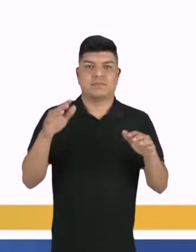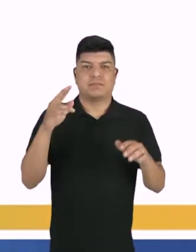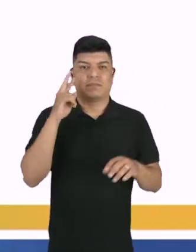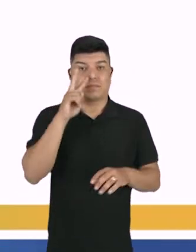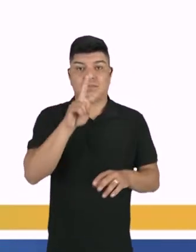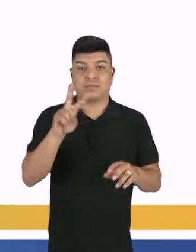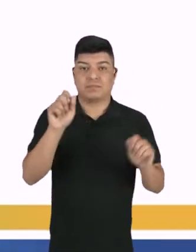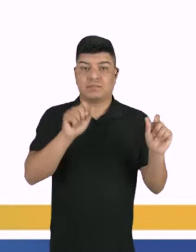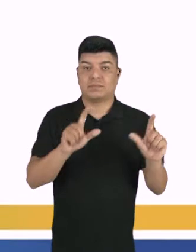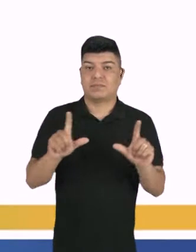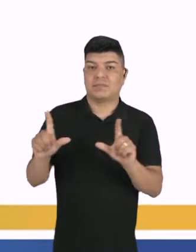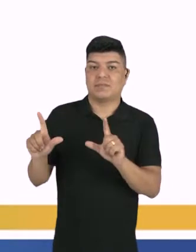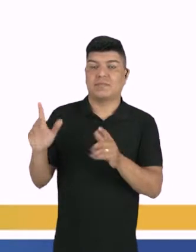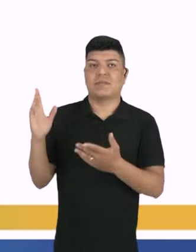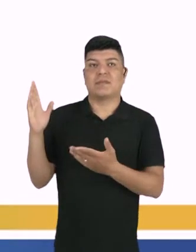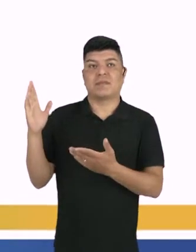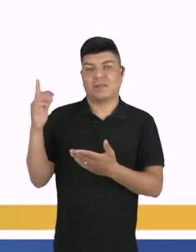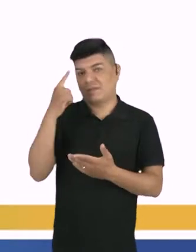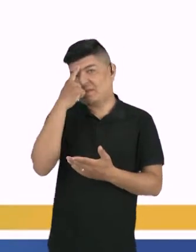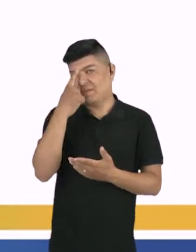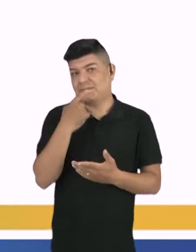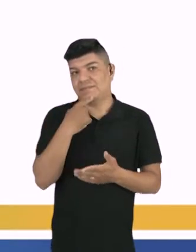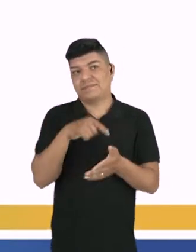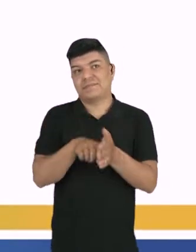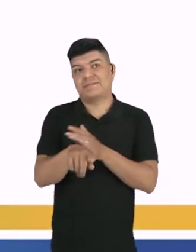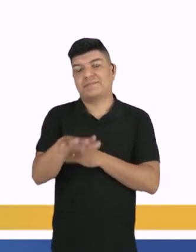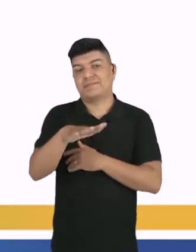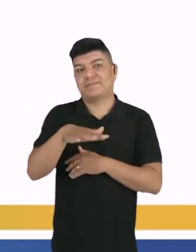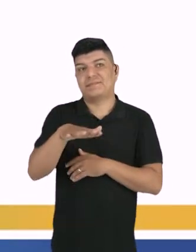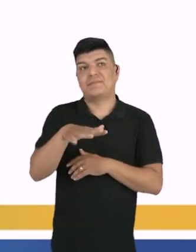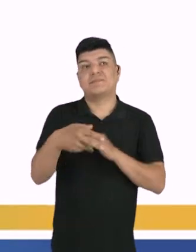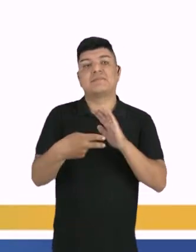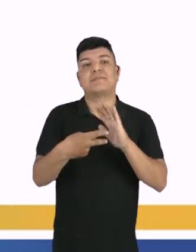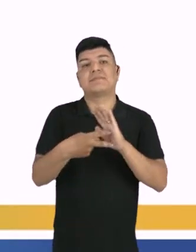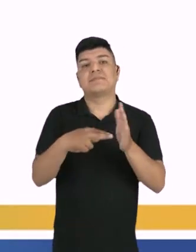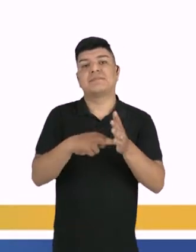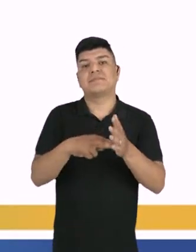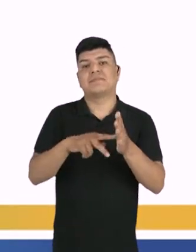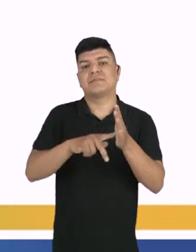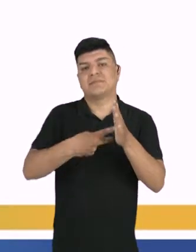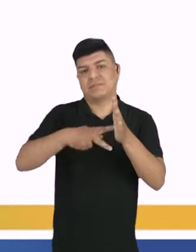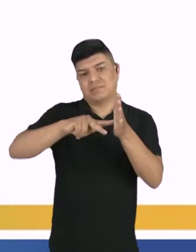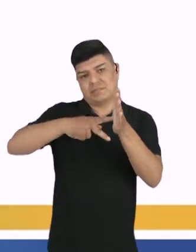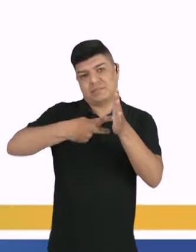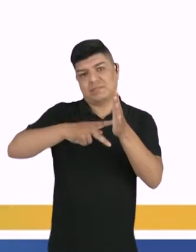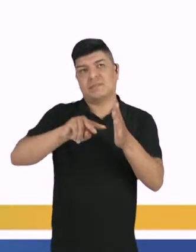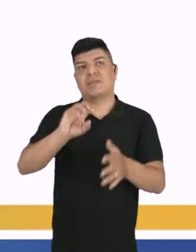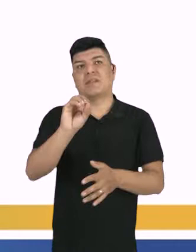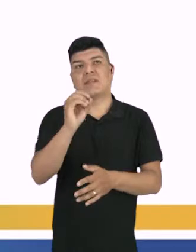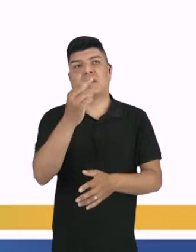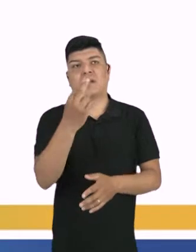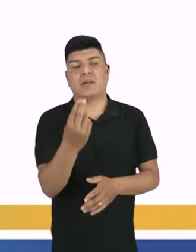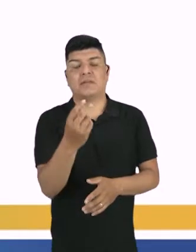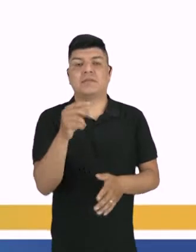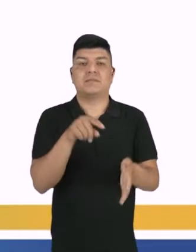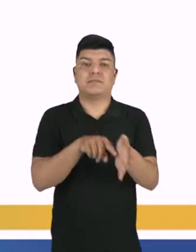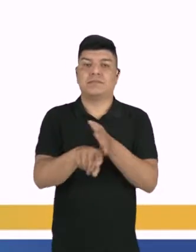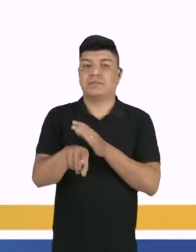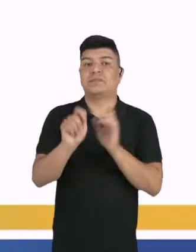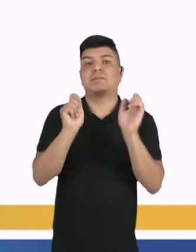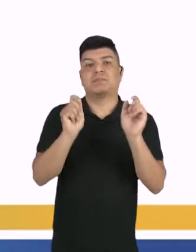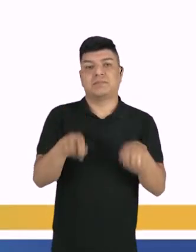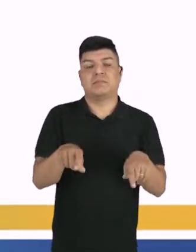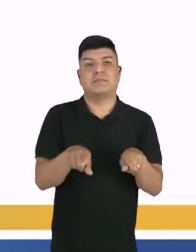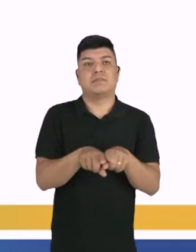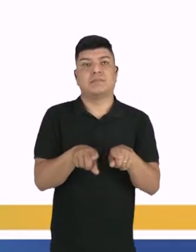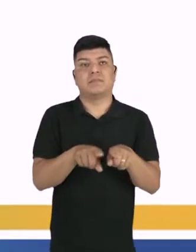em tela, nós temos aí uma perguntinha básica. O que é sindicalismo? Ou, essa pergunta poderia ser,